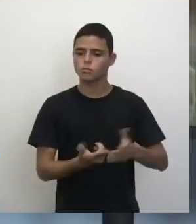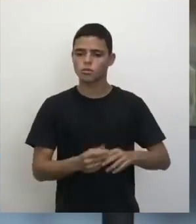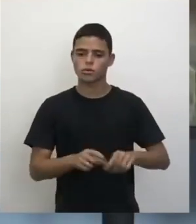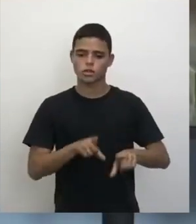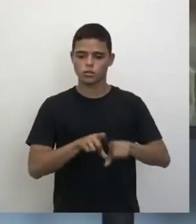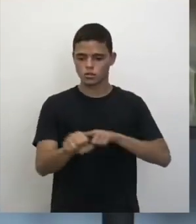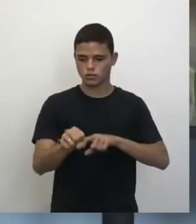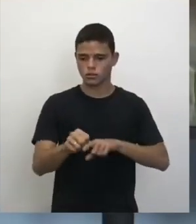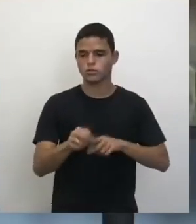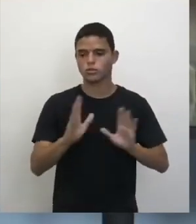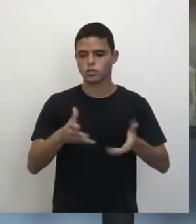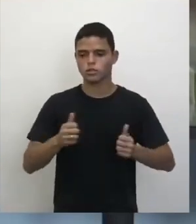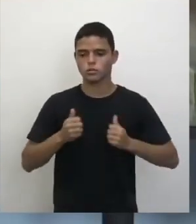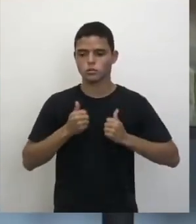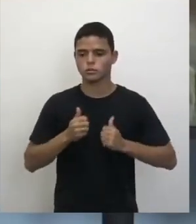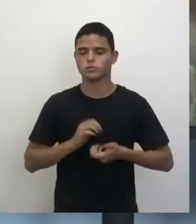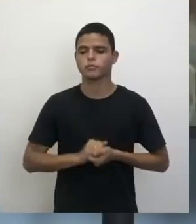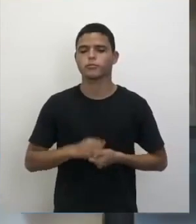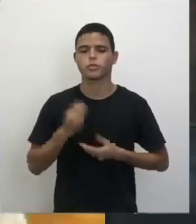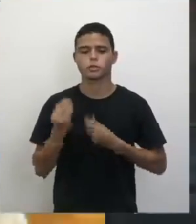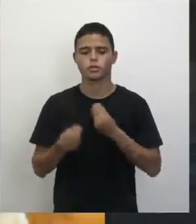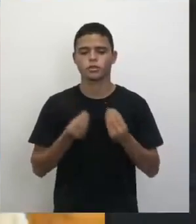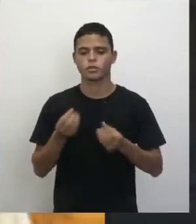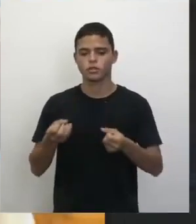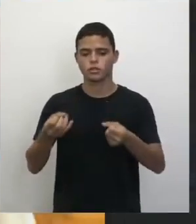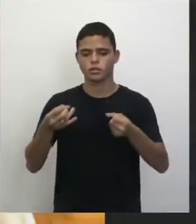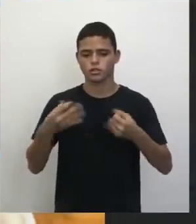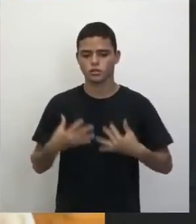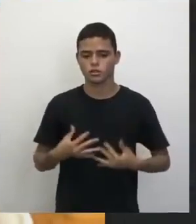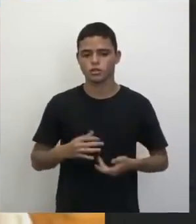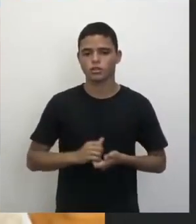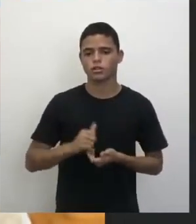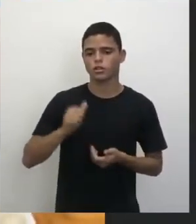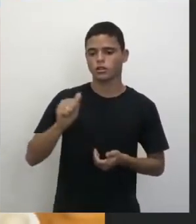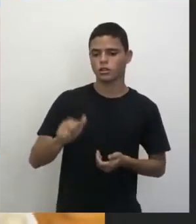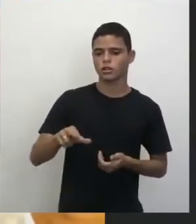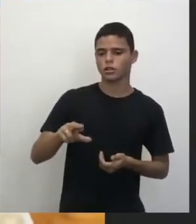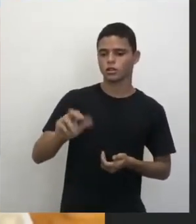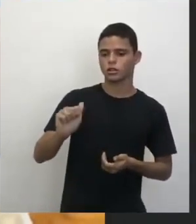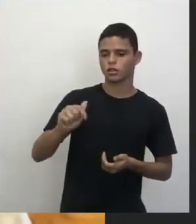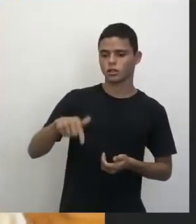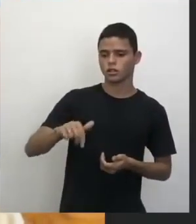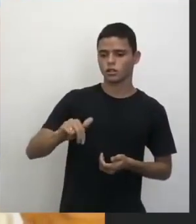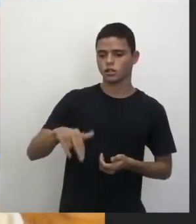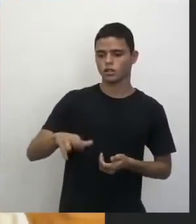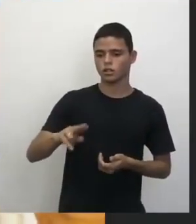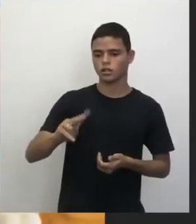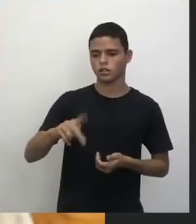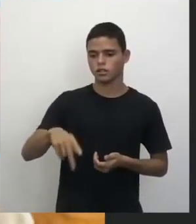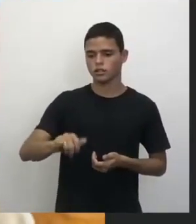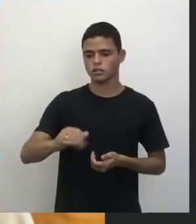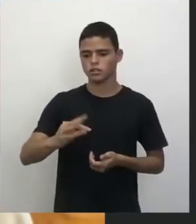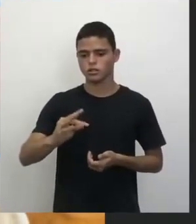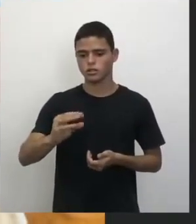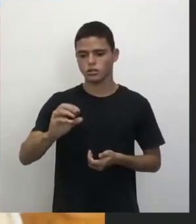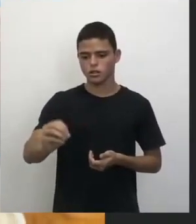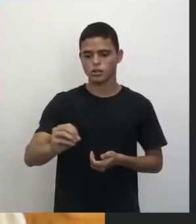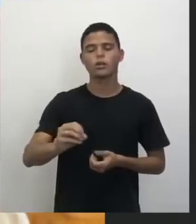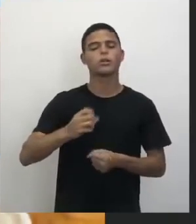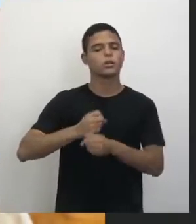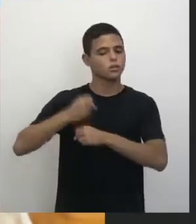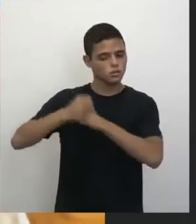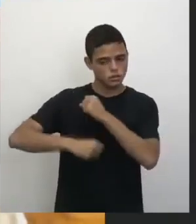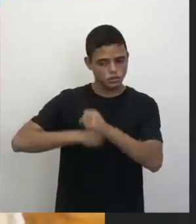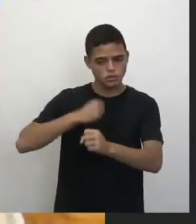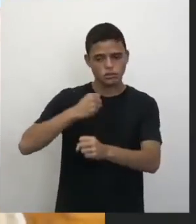qual é o contexto? O HQ Mix ele é o mais tradicional prêmio de quadrinhos, né? Todo ano ele premia